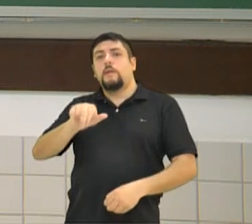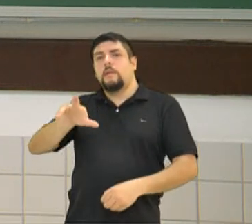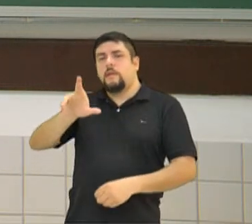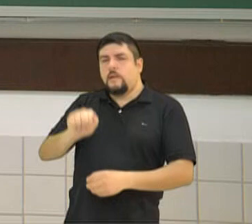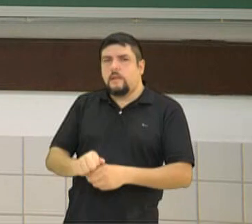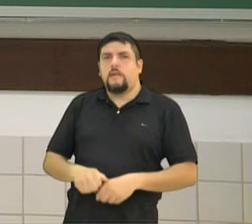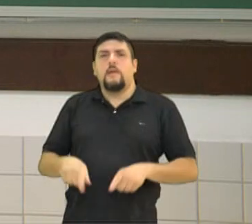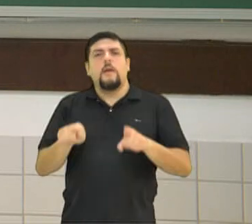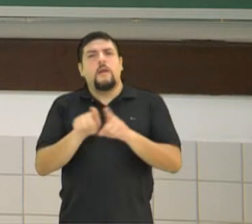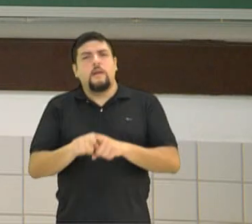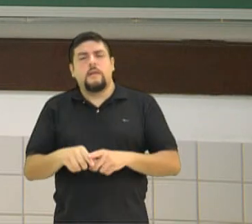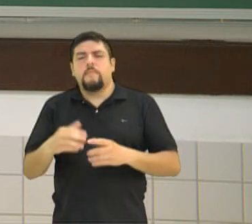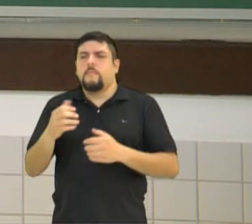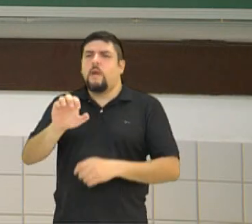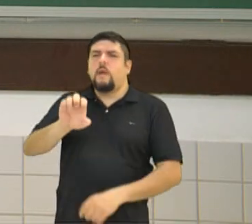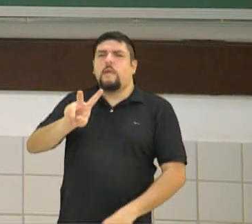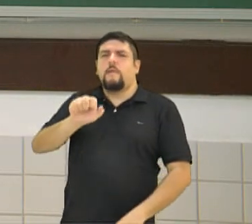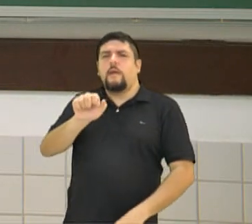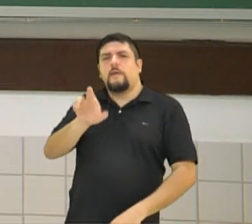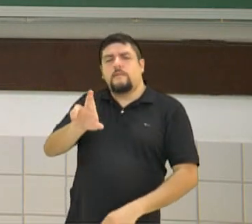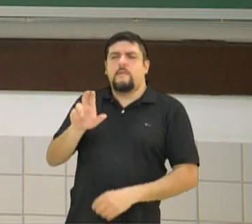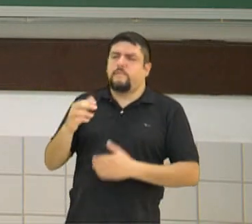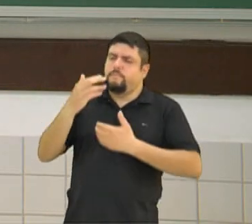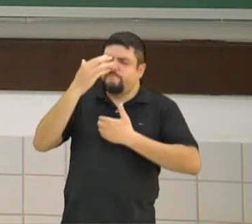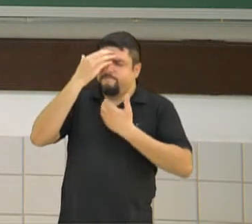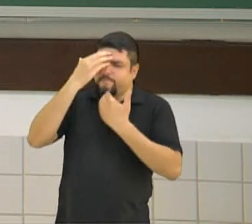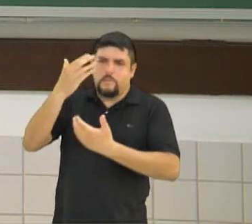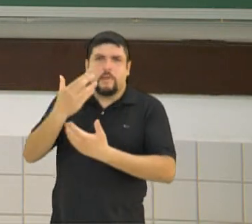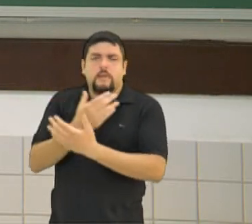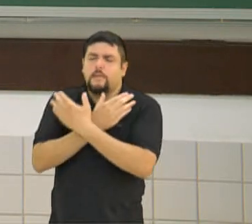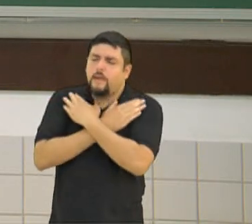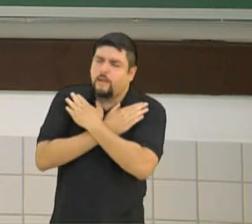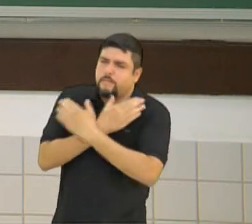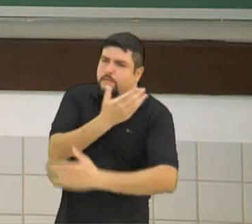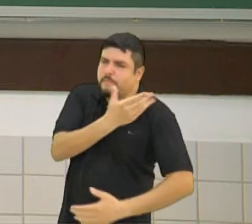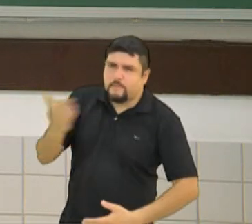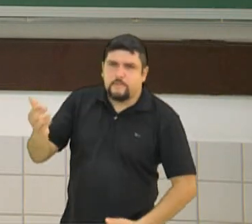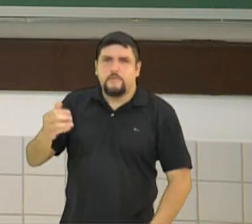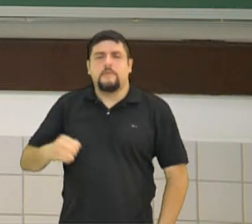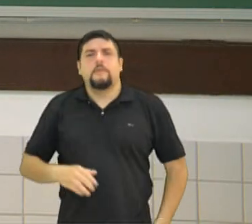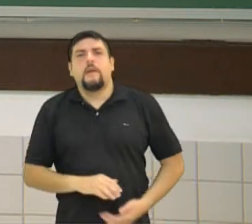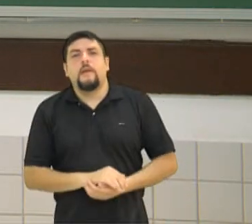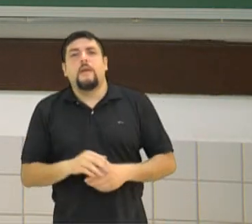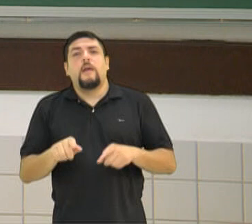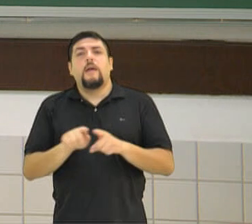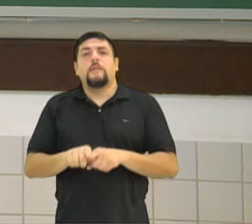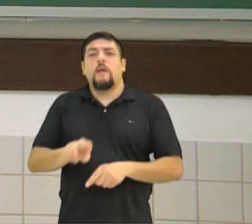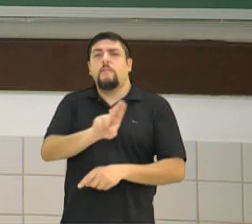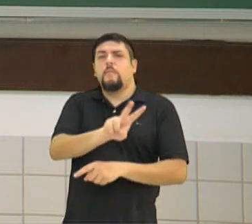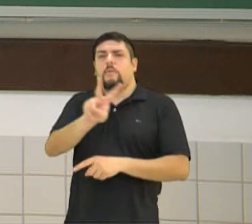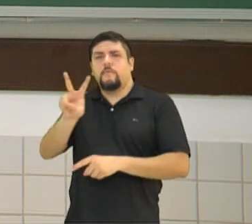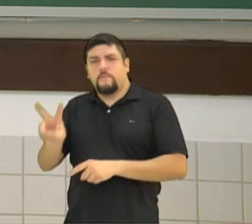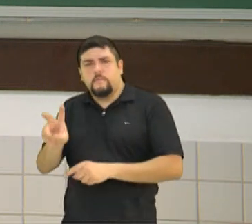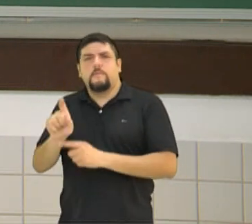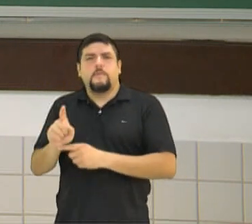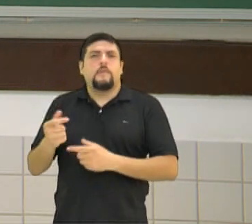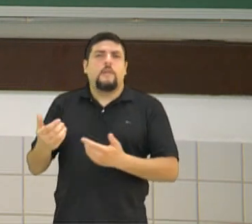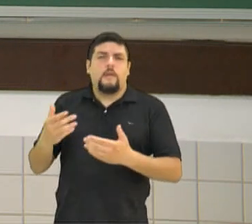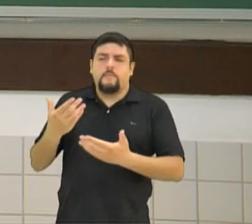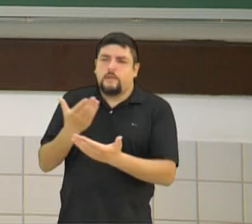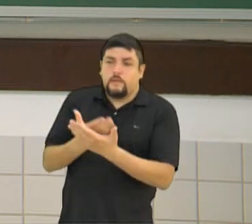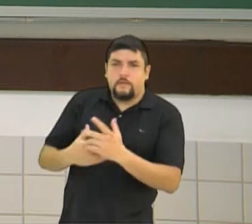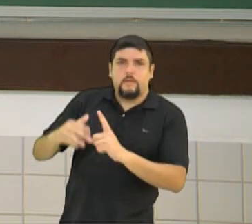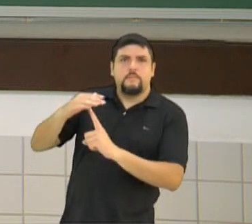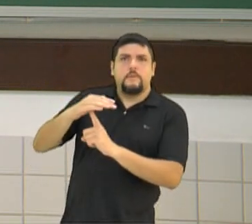mensagem. Ivaí, aquele abraço, aquele salve para vocês. Salve também para União da Vitória, sempre ligado aí no Aula